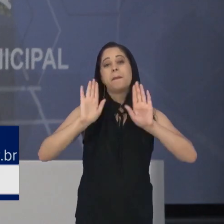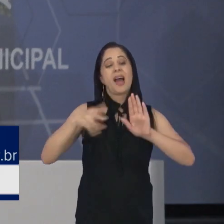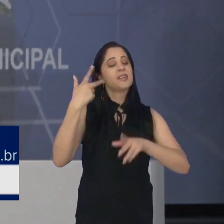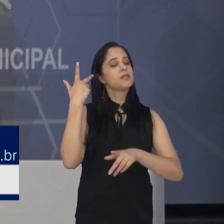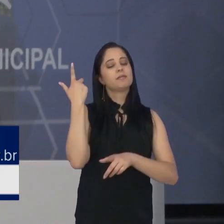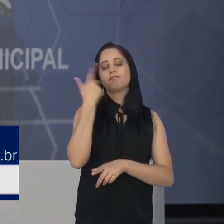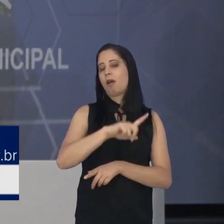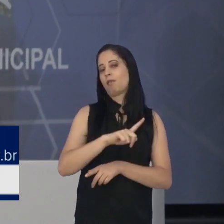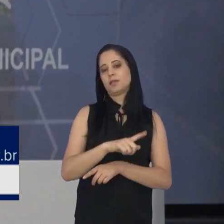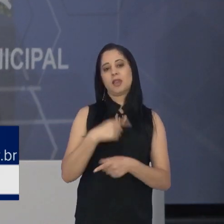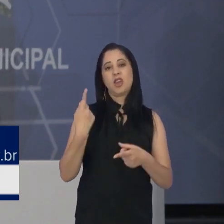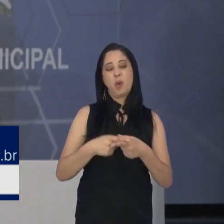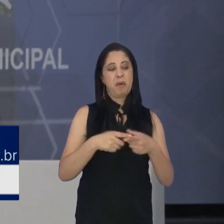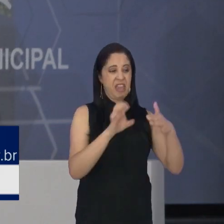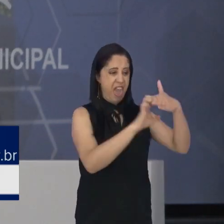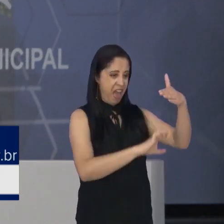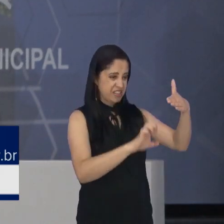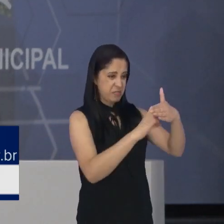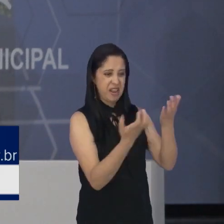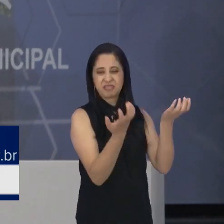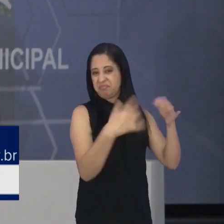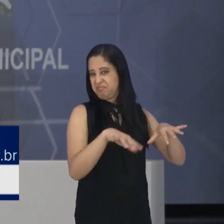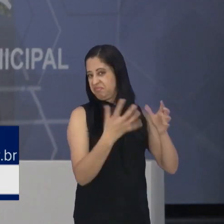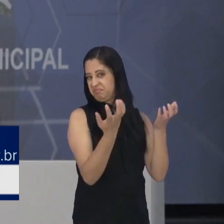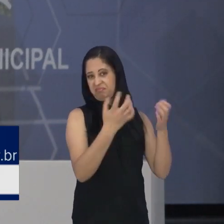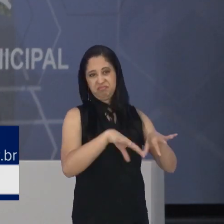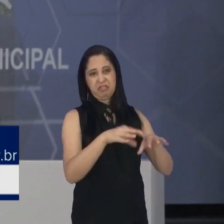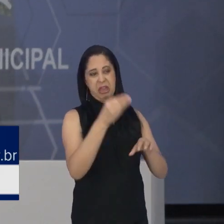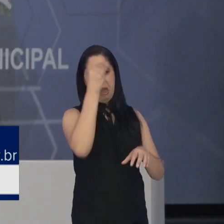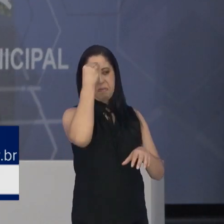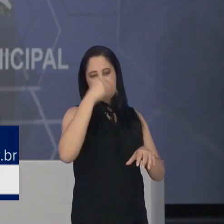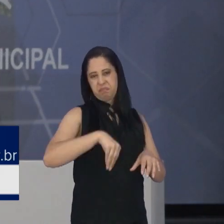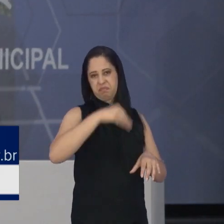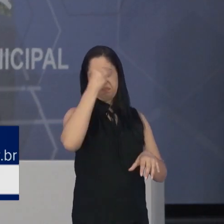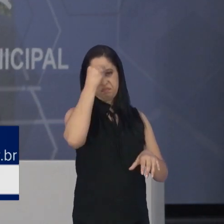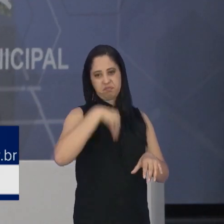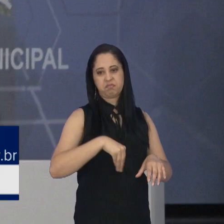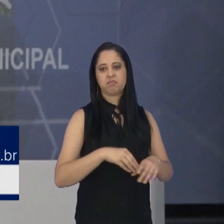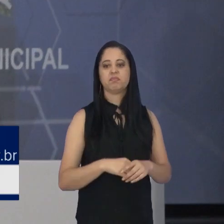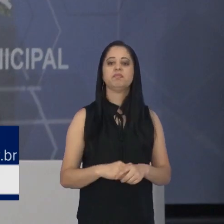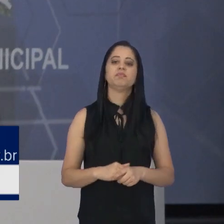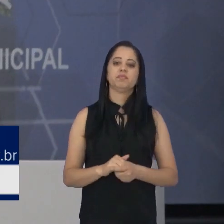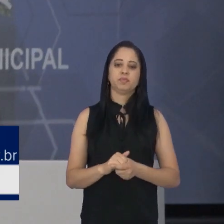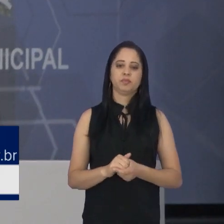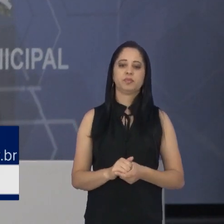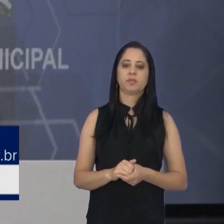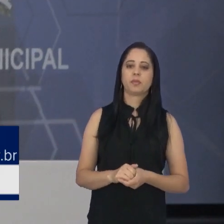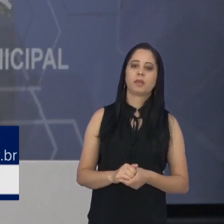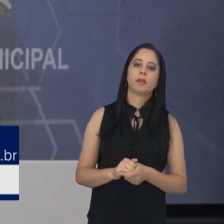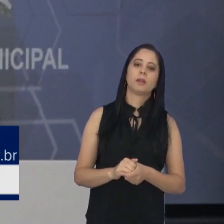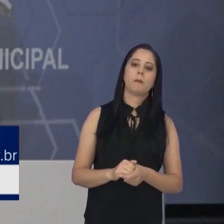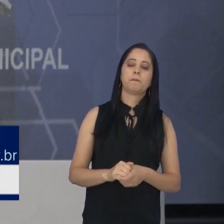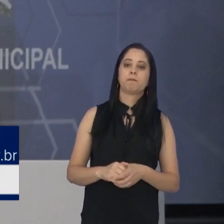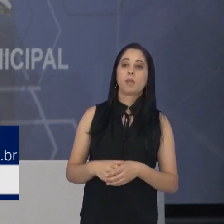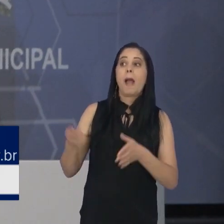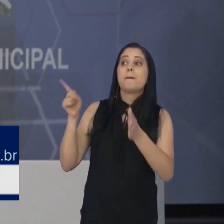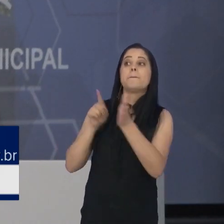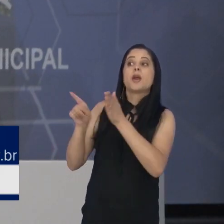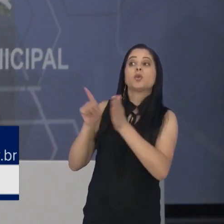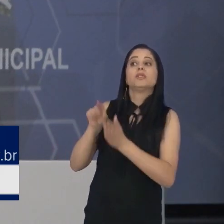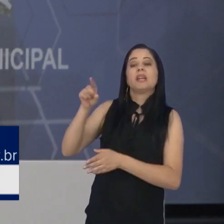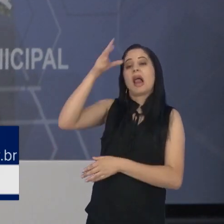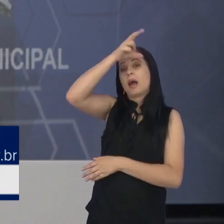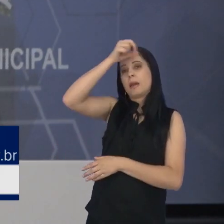por falta de interesse do mercado nos modelos propostos pelo município. Questionado pela reportagem, a Prefeitura negou que tenha